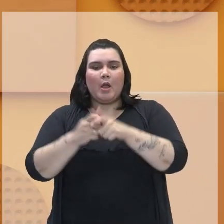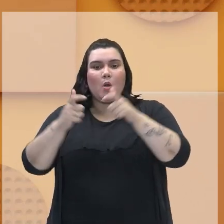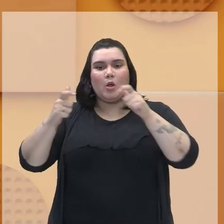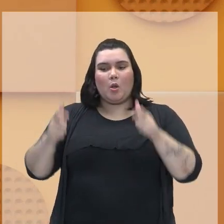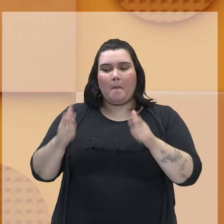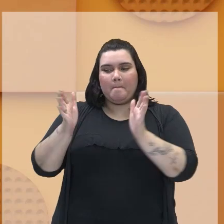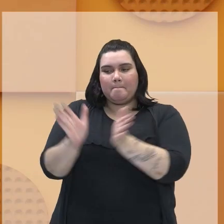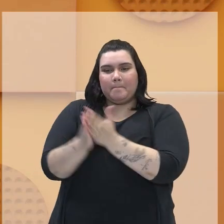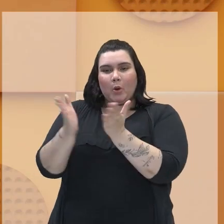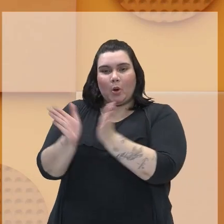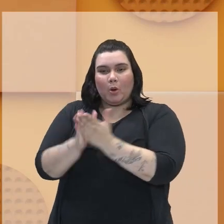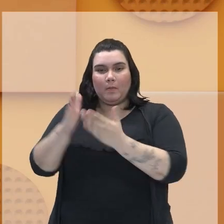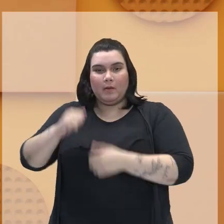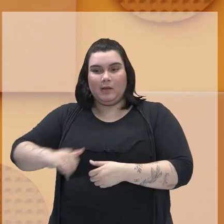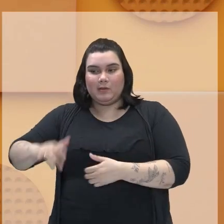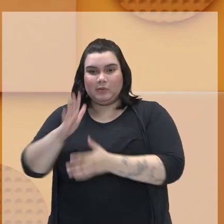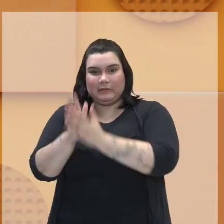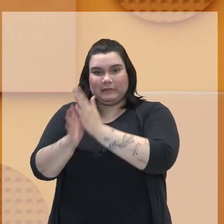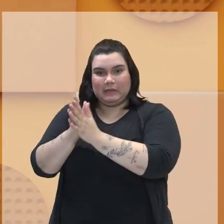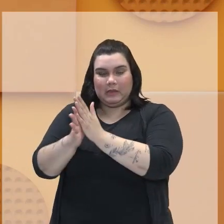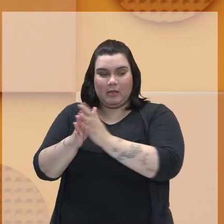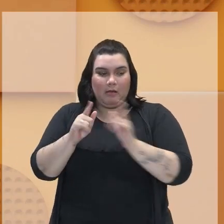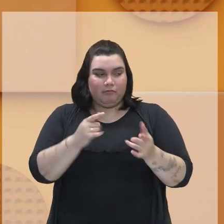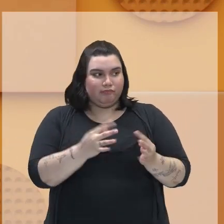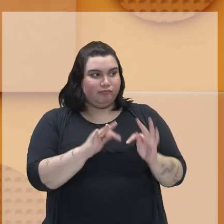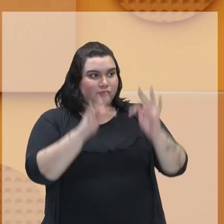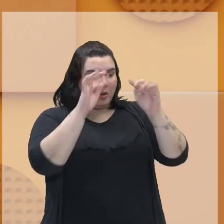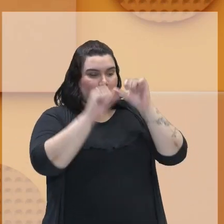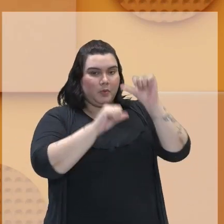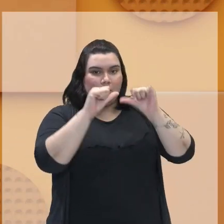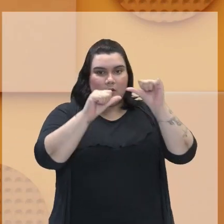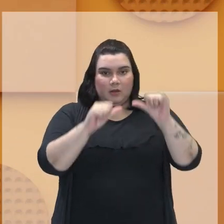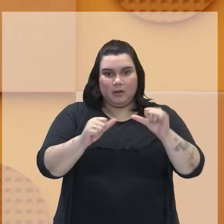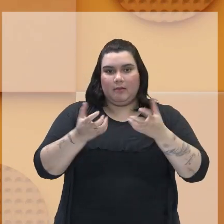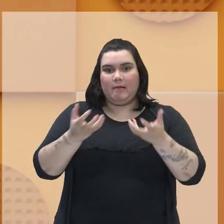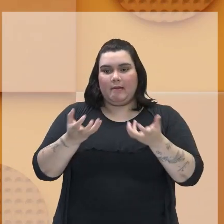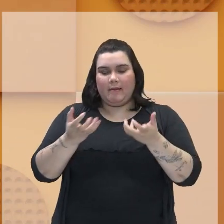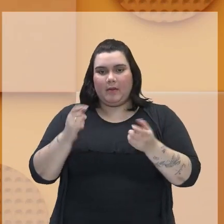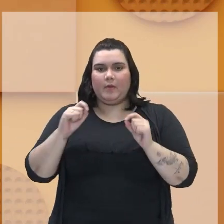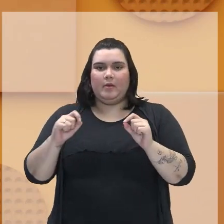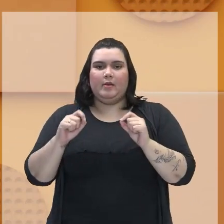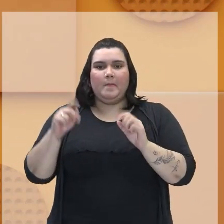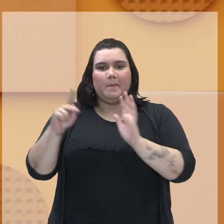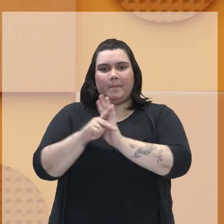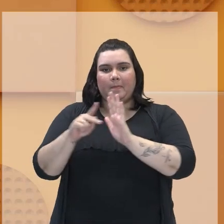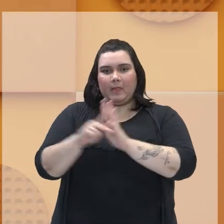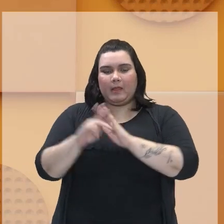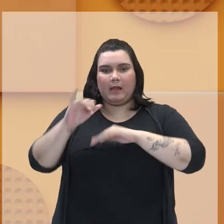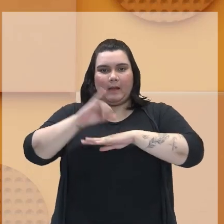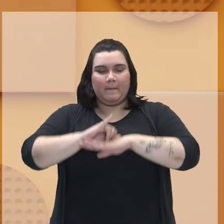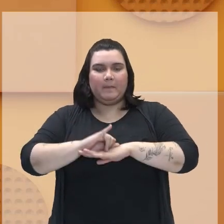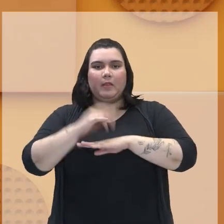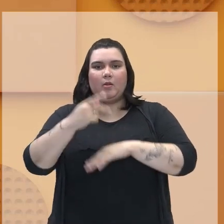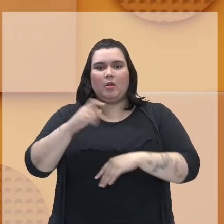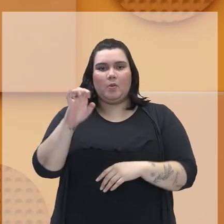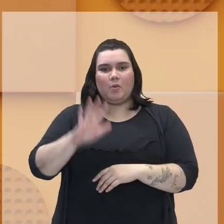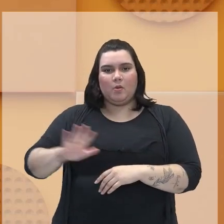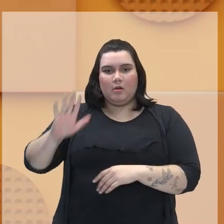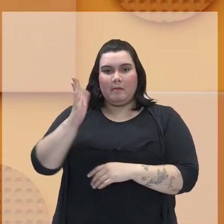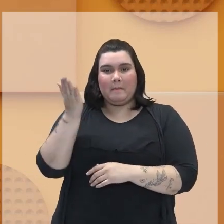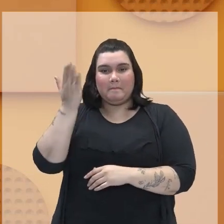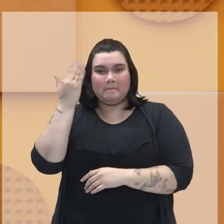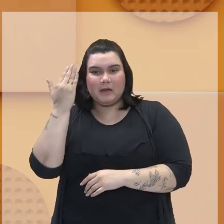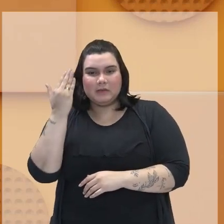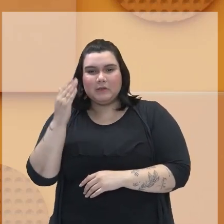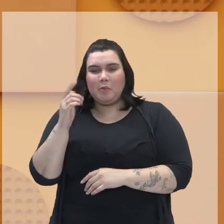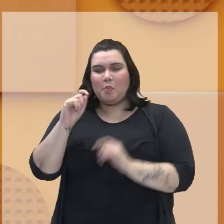da área do centro, porque o centro passava a ser modernizado e queria-se que ele tivesse cara de capitais europeias. Então, o feio naquele momento